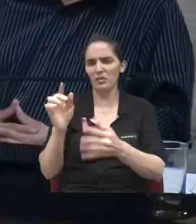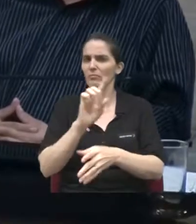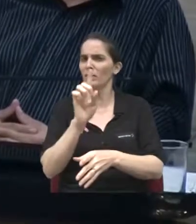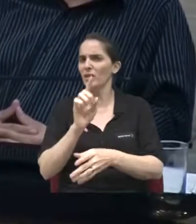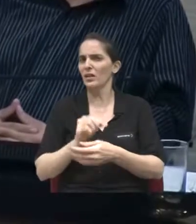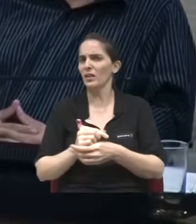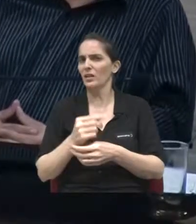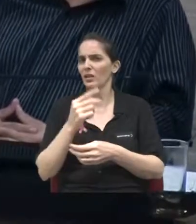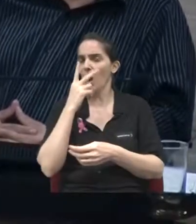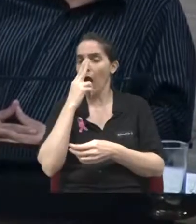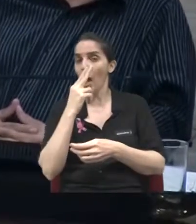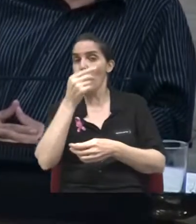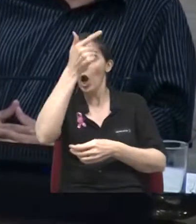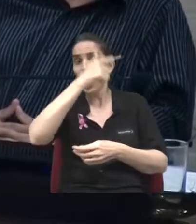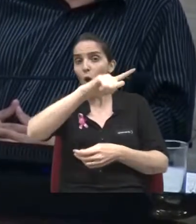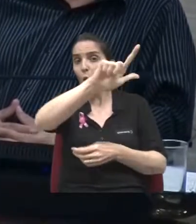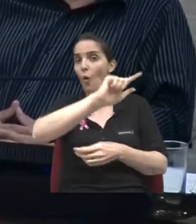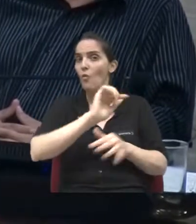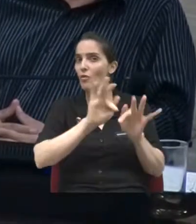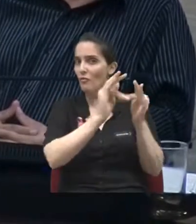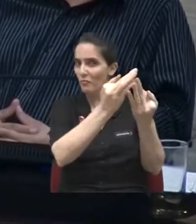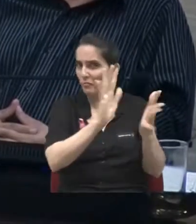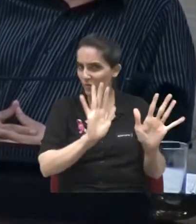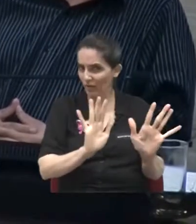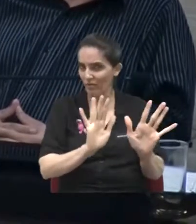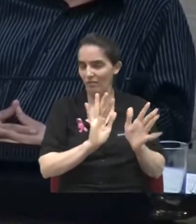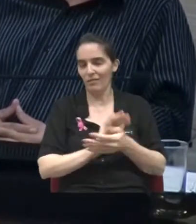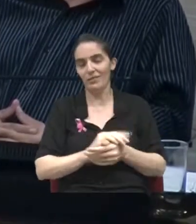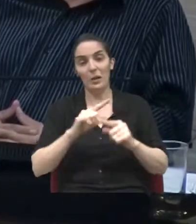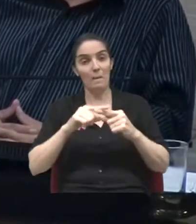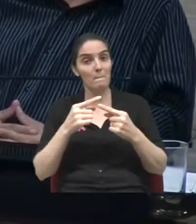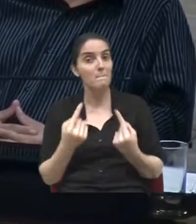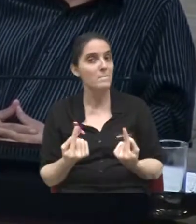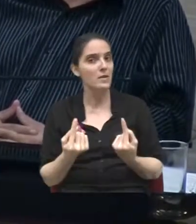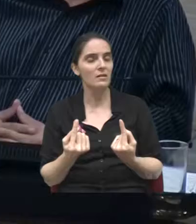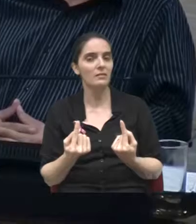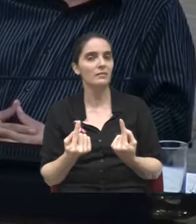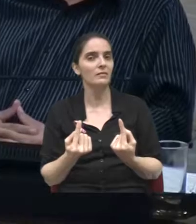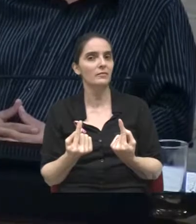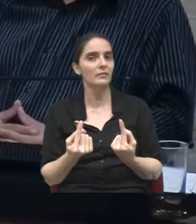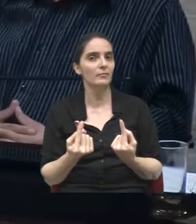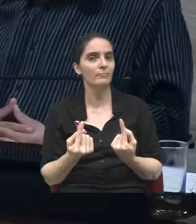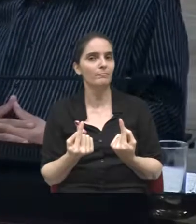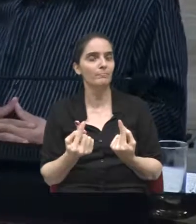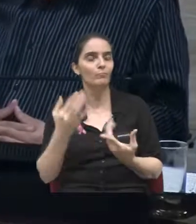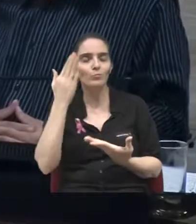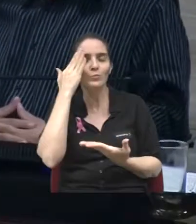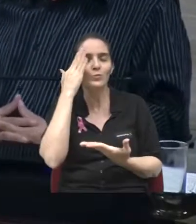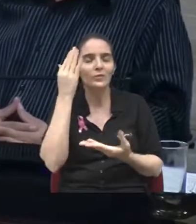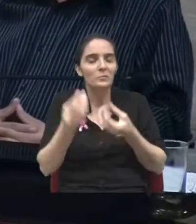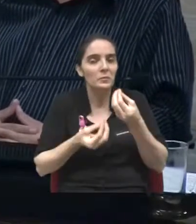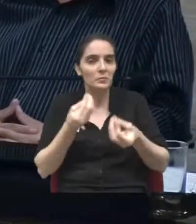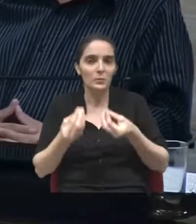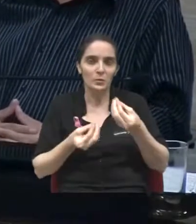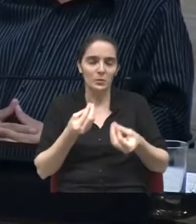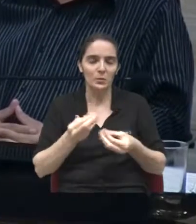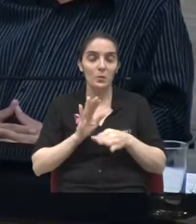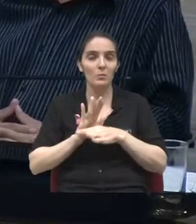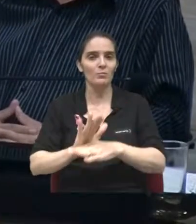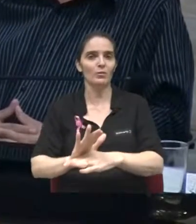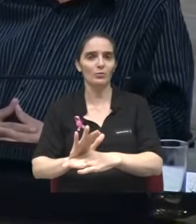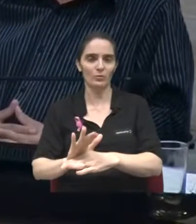acontecer com a família dos outros. E nós nunca estamos preparados para poder